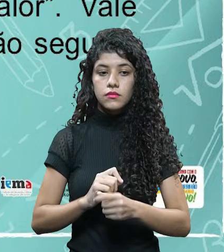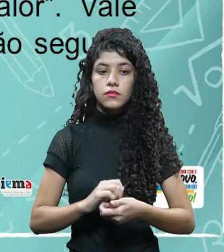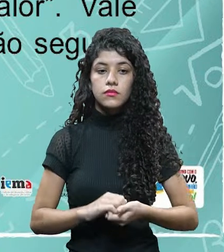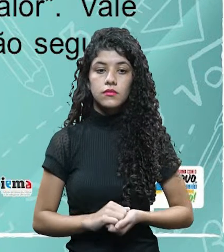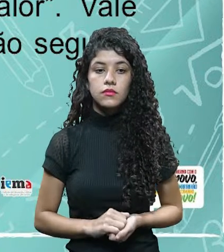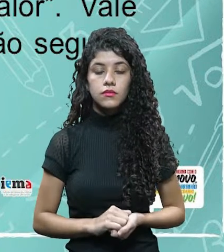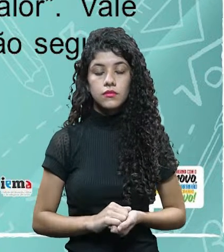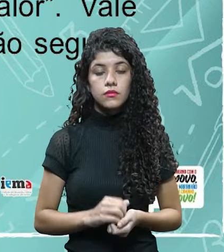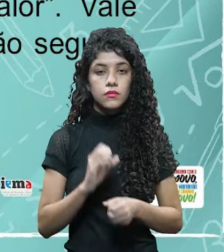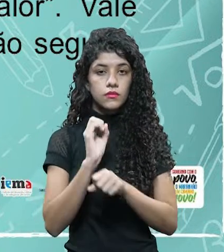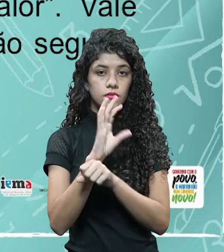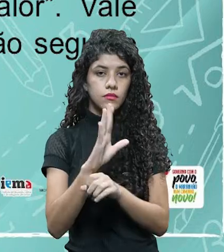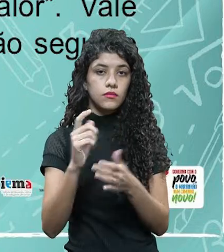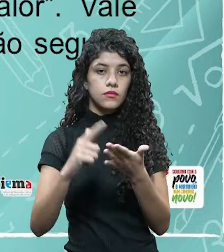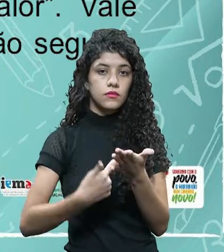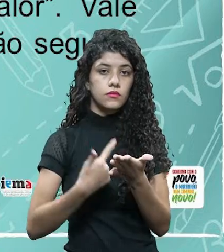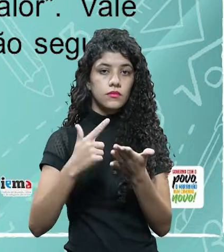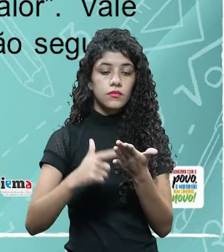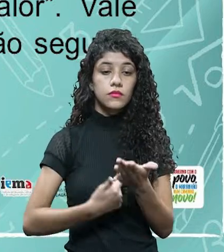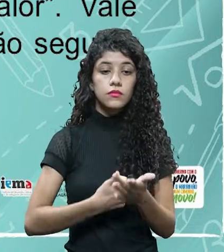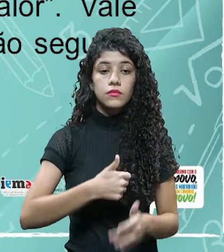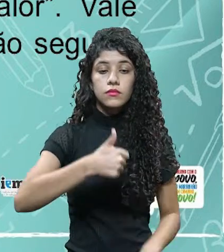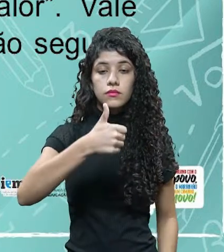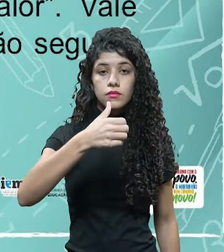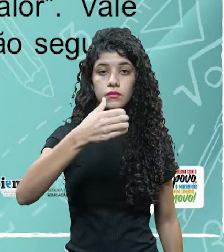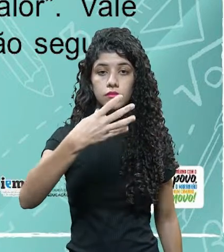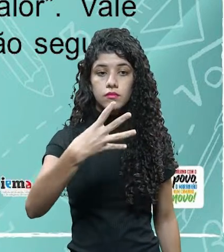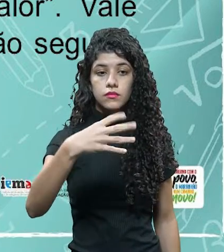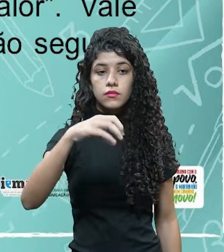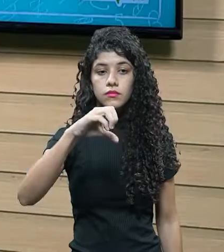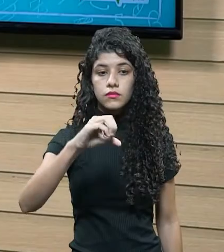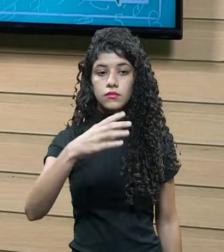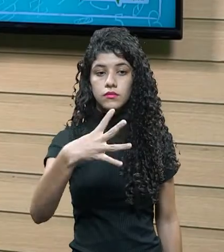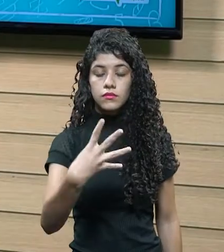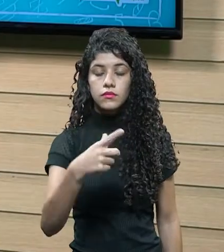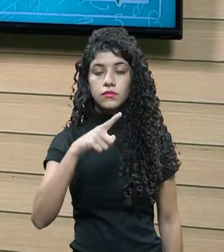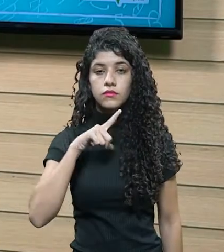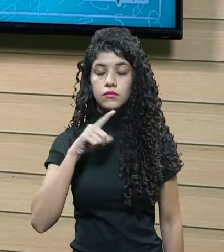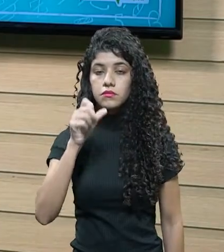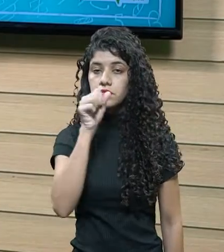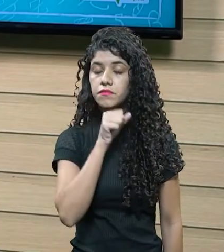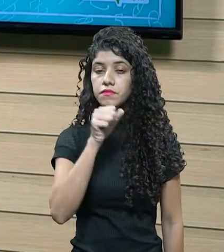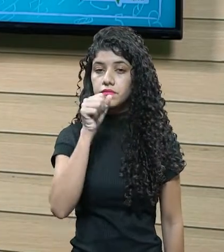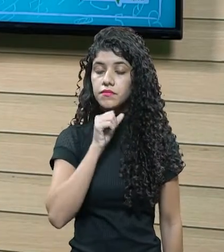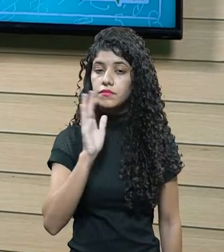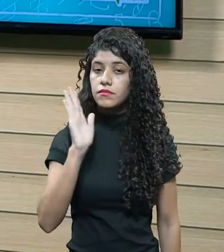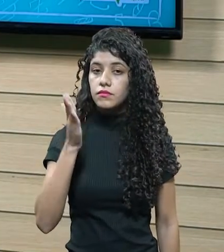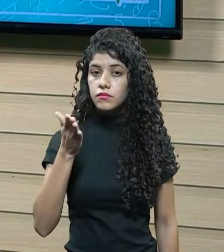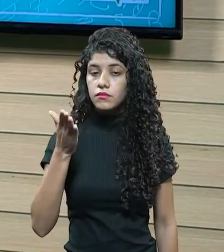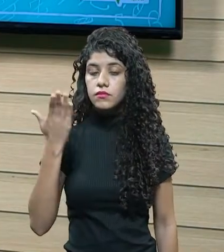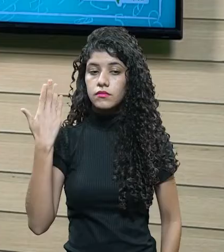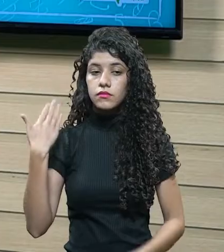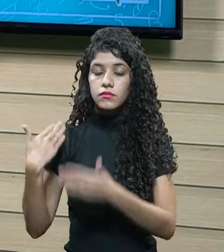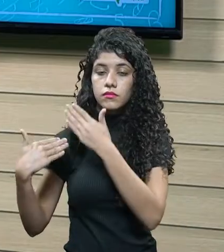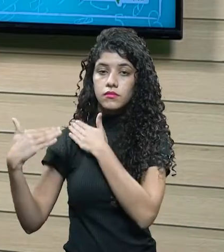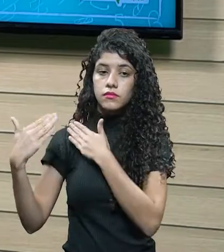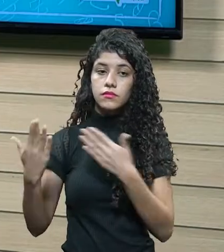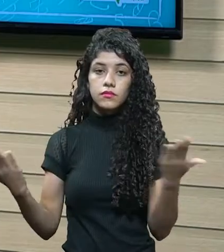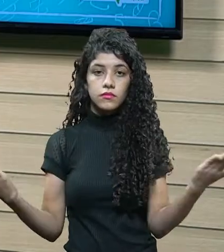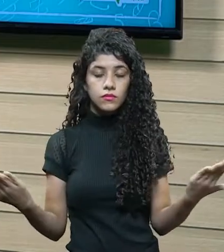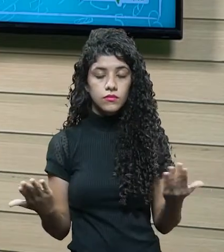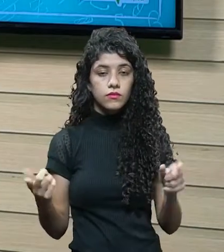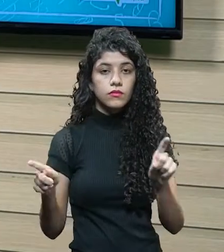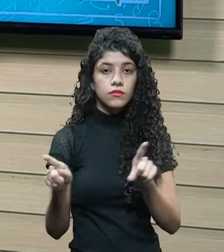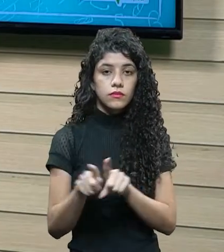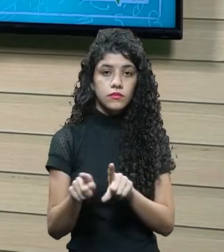contabilidade por partidas dobradas em 1494. Então observamos que já tem bastante tempo, mas até hoje essa